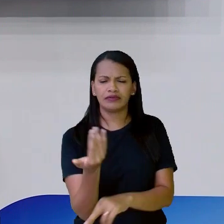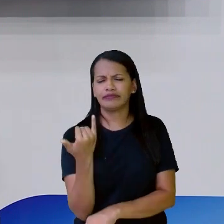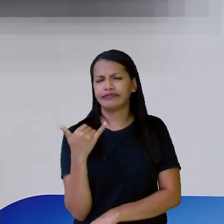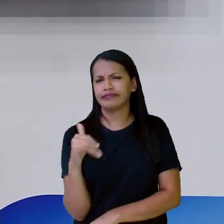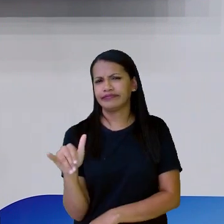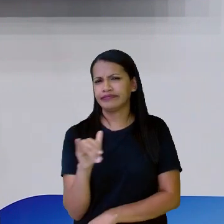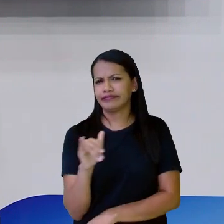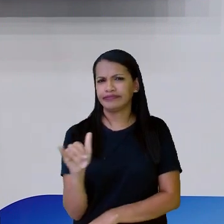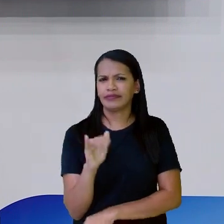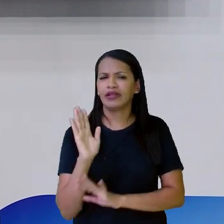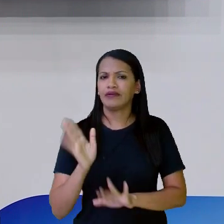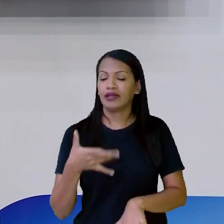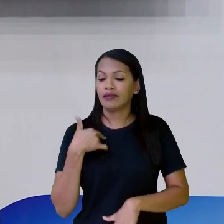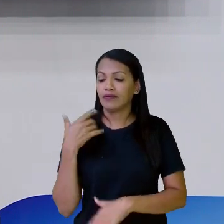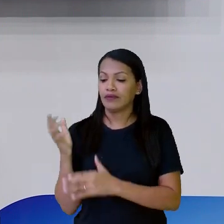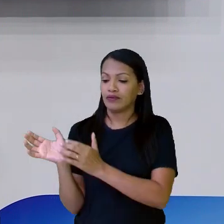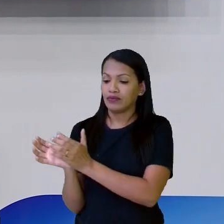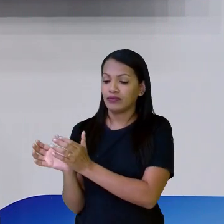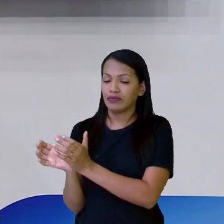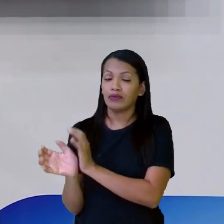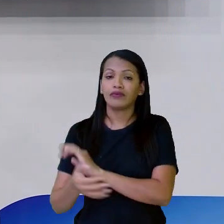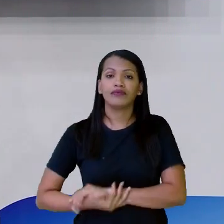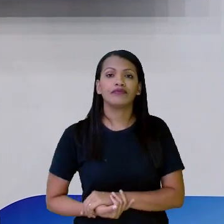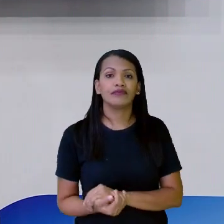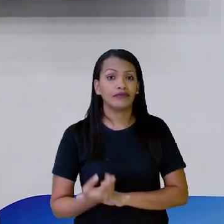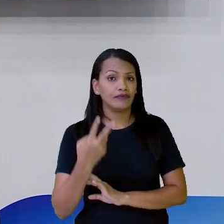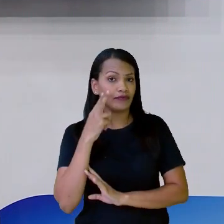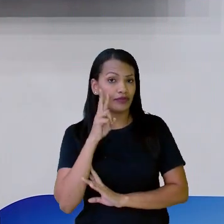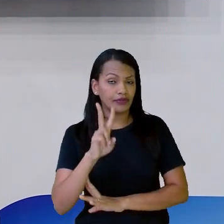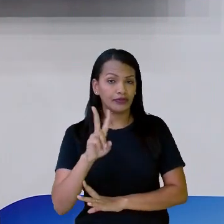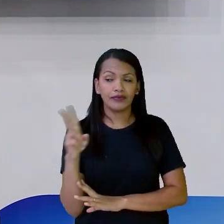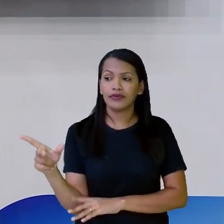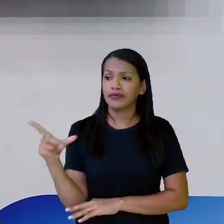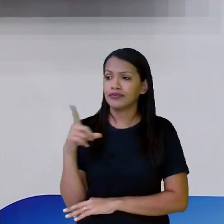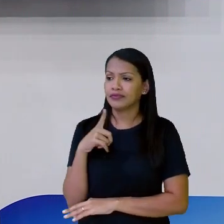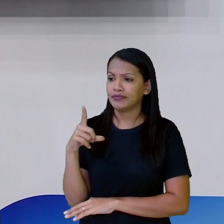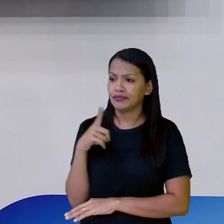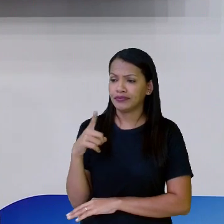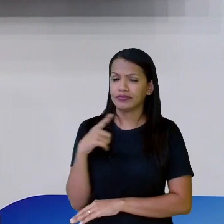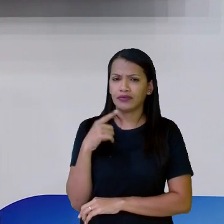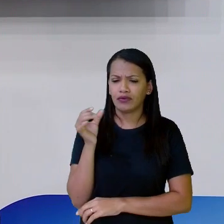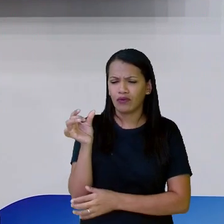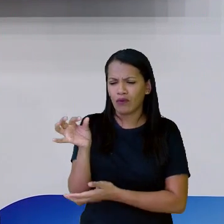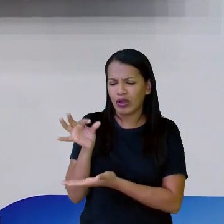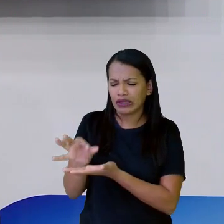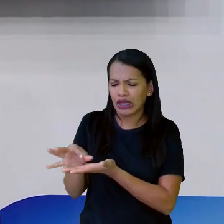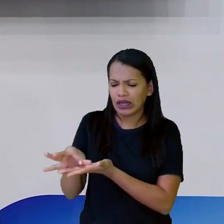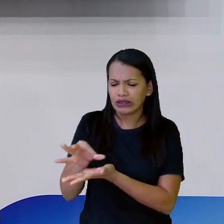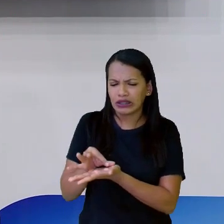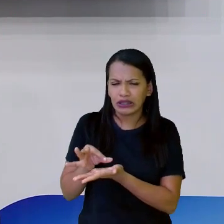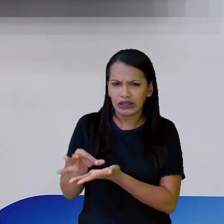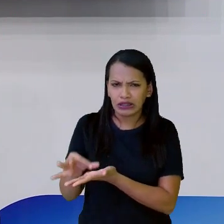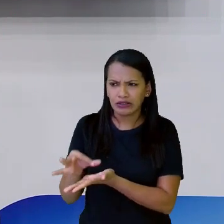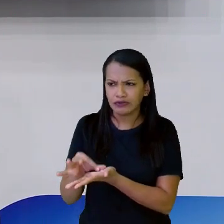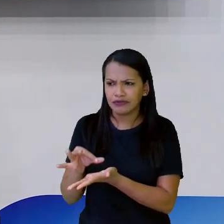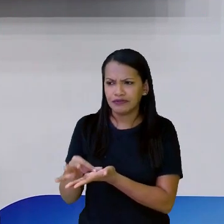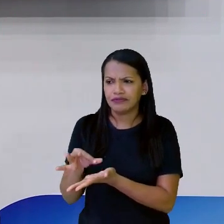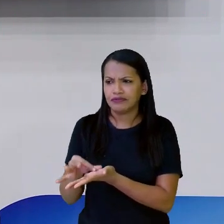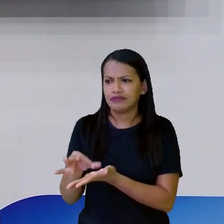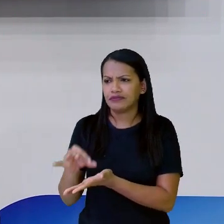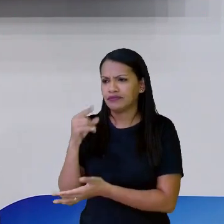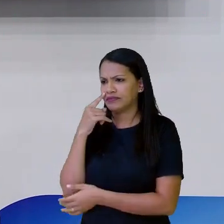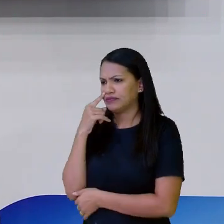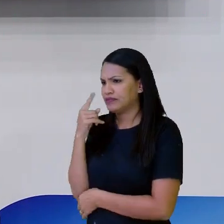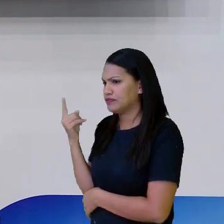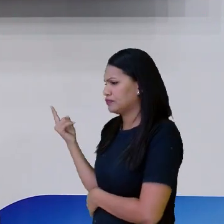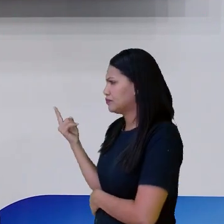E esse agrupamento, ó, eu tenho esses quadradinhos aqui, vou colocar um por vez